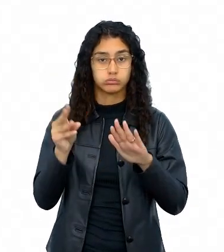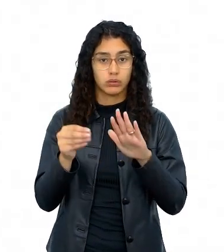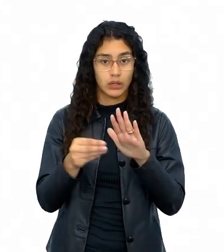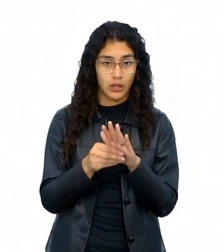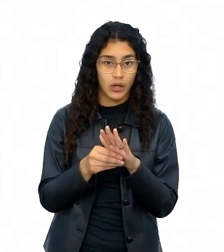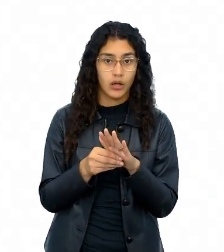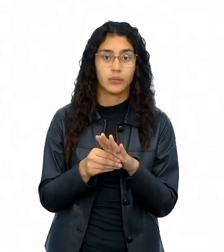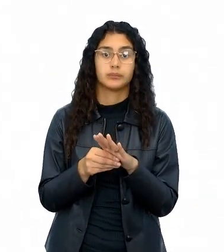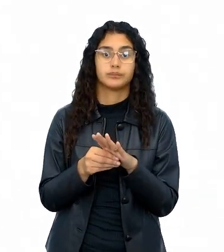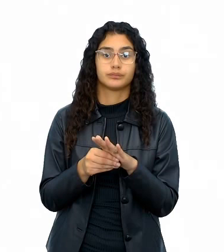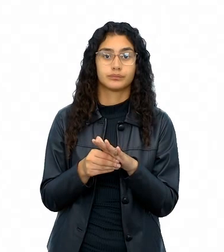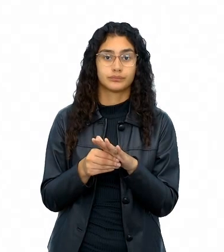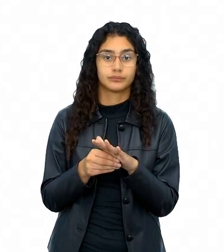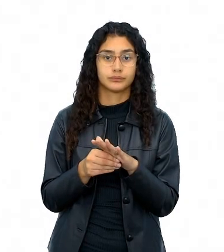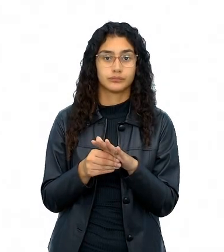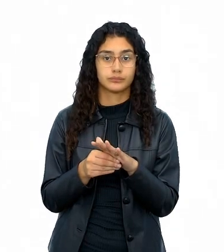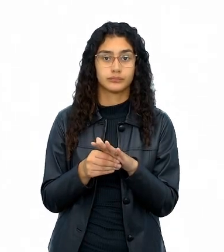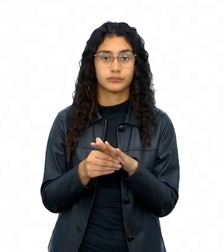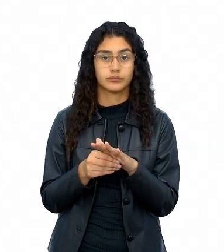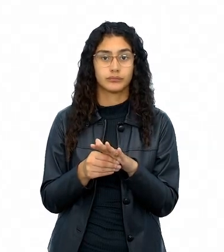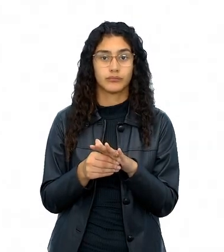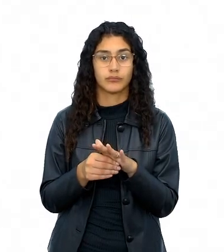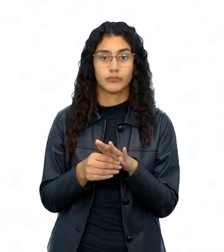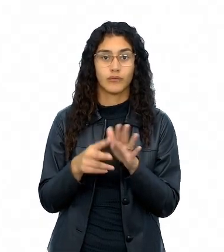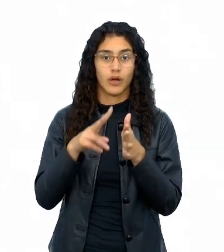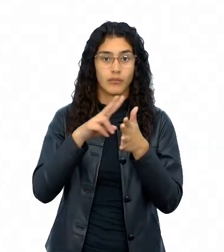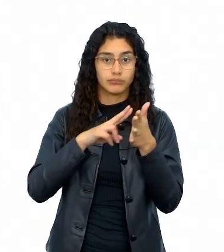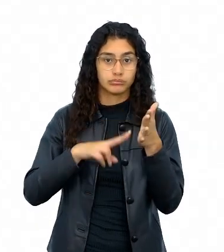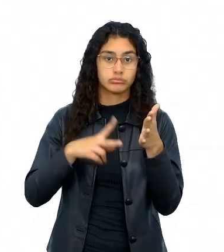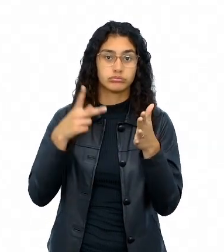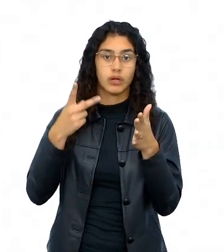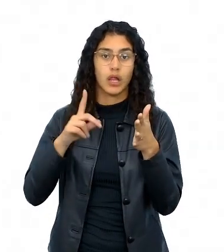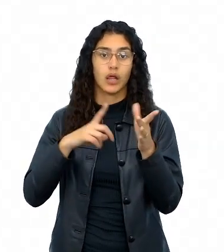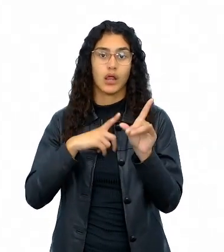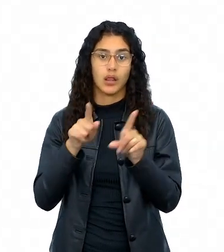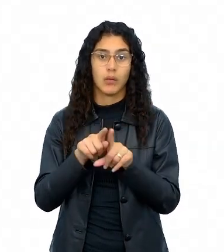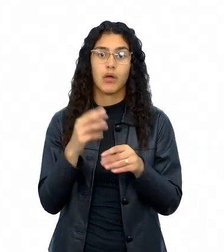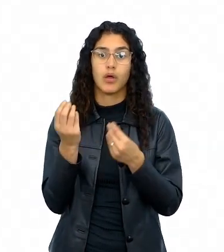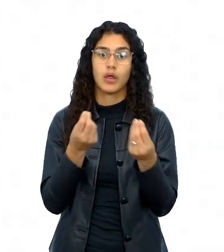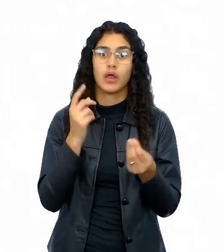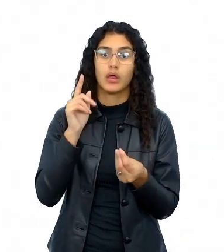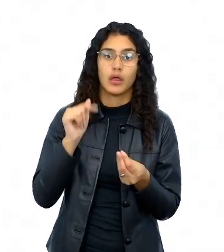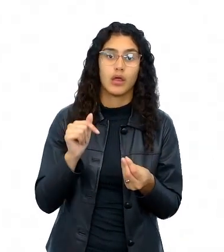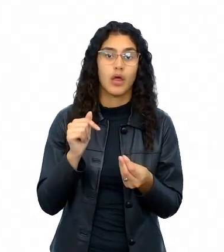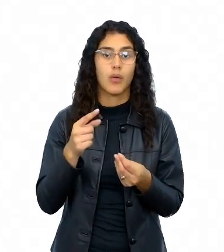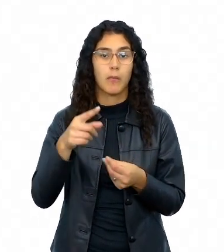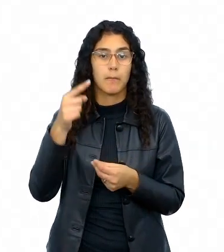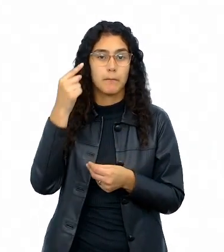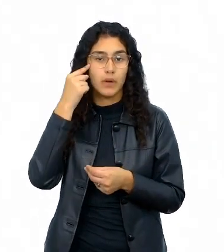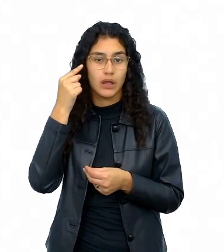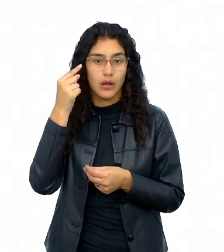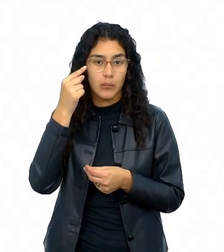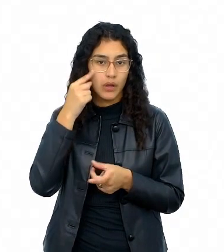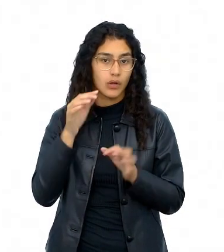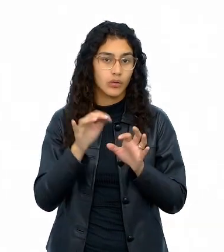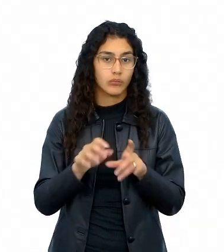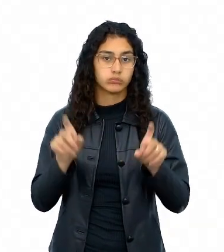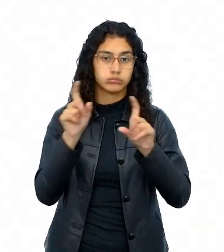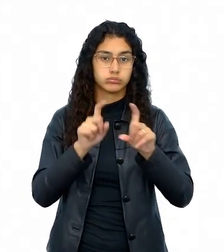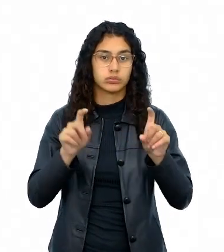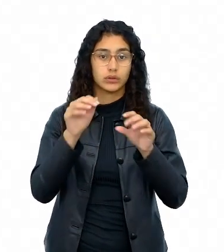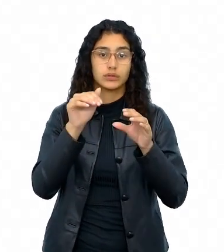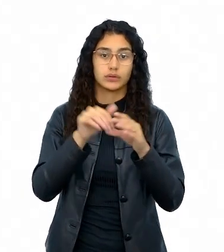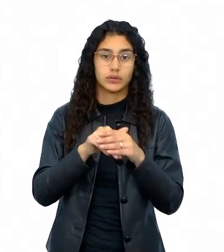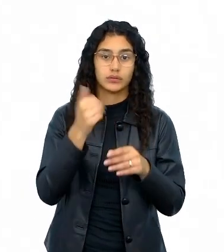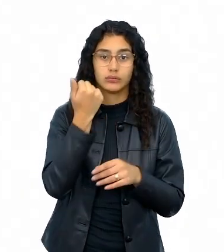complementar a leitura dele sobre o que é o pensamento computacional dentro